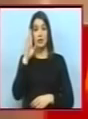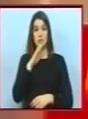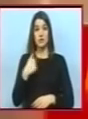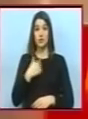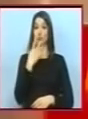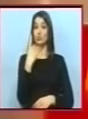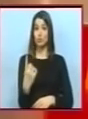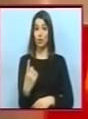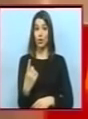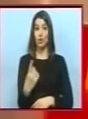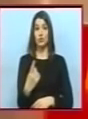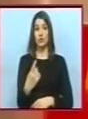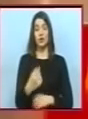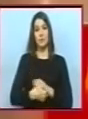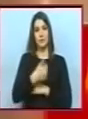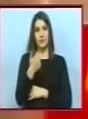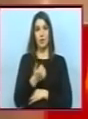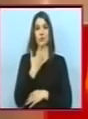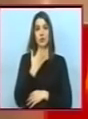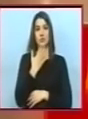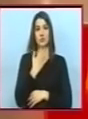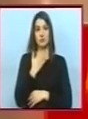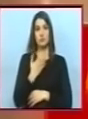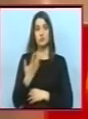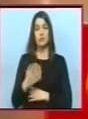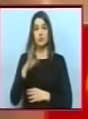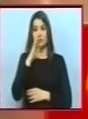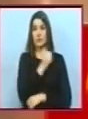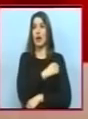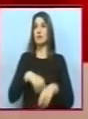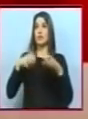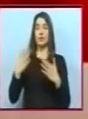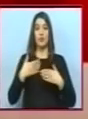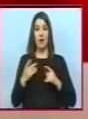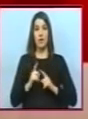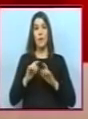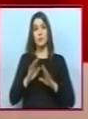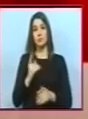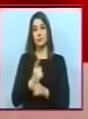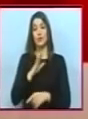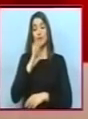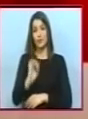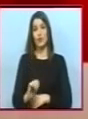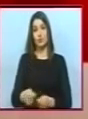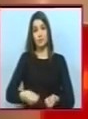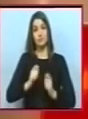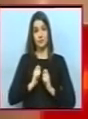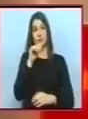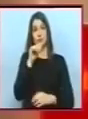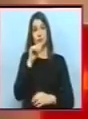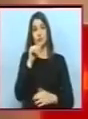pelo menos, eu diria que é muito prudente, se não dispor do património, pelo menos dispor daquilo que acontece aos seus filhos quando se